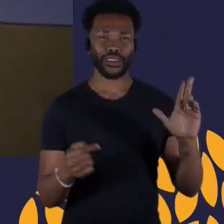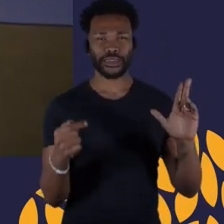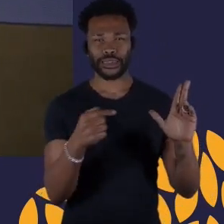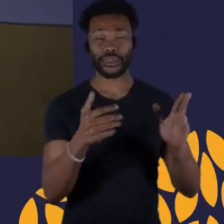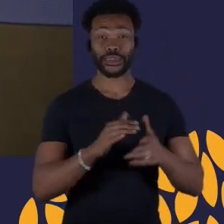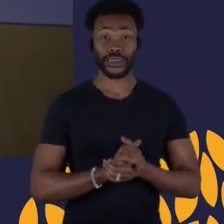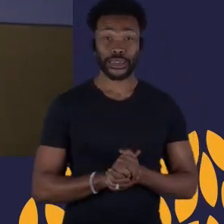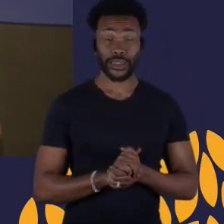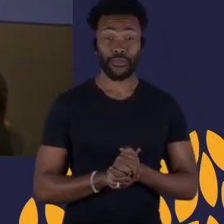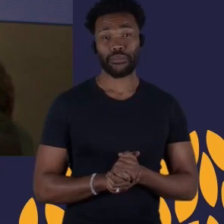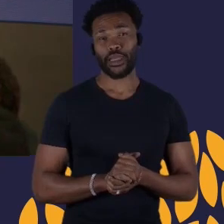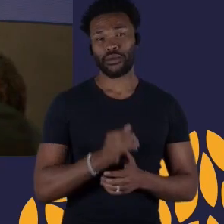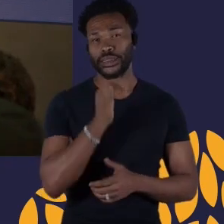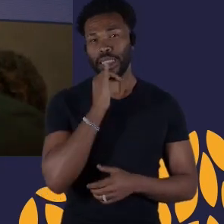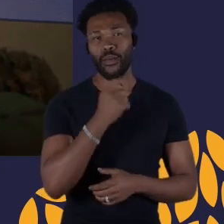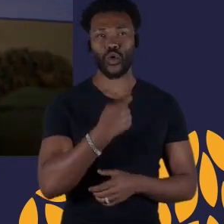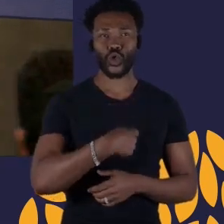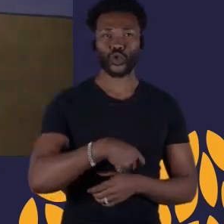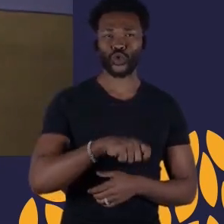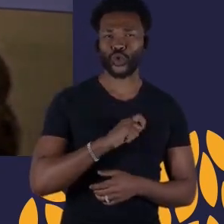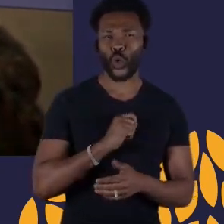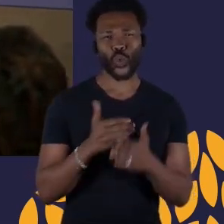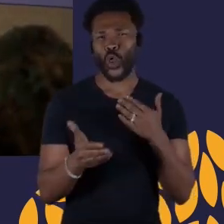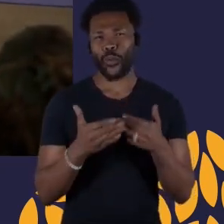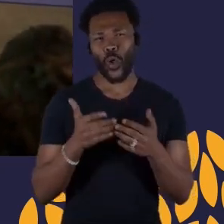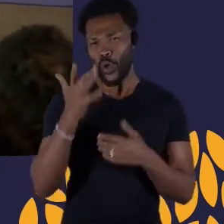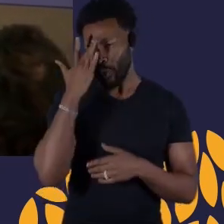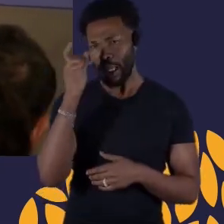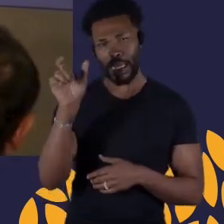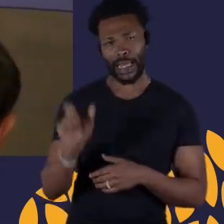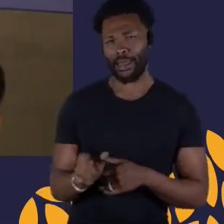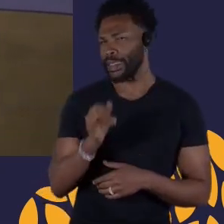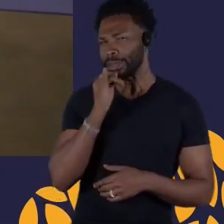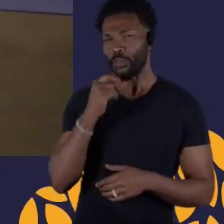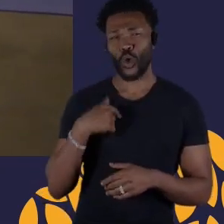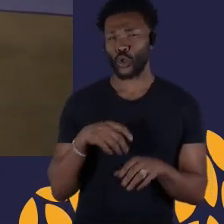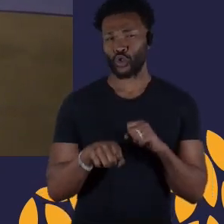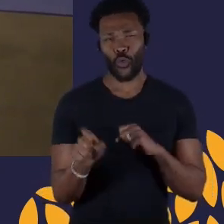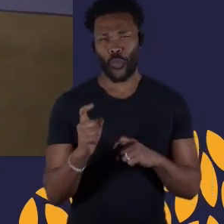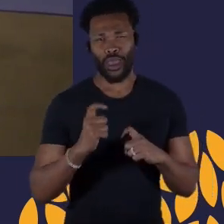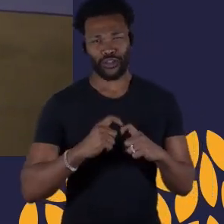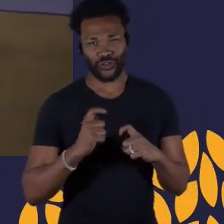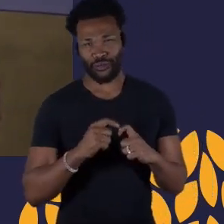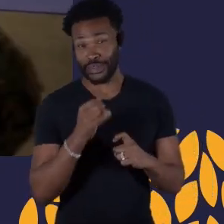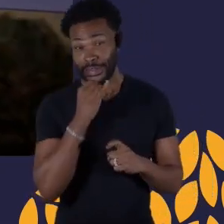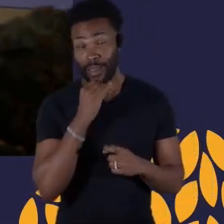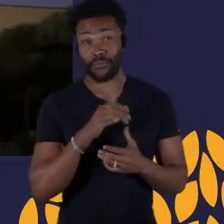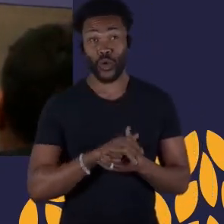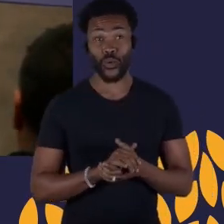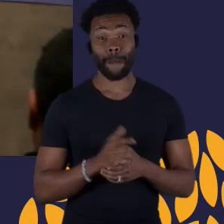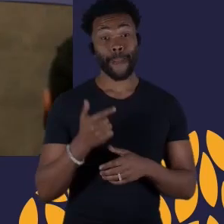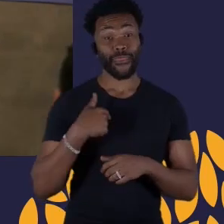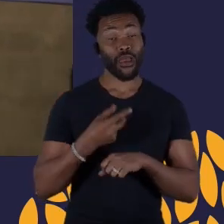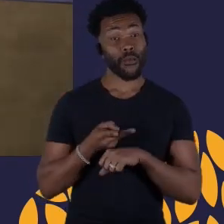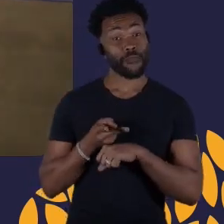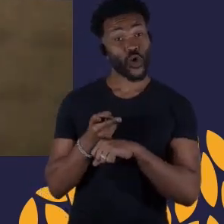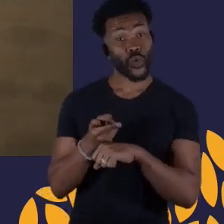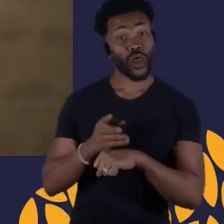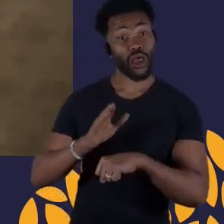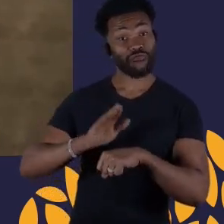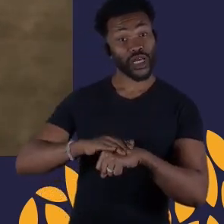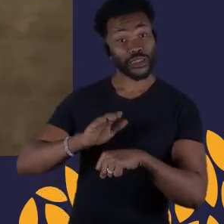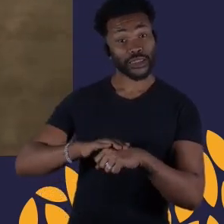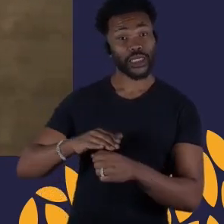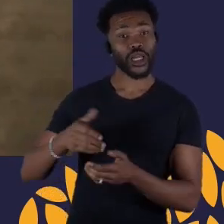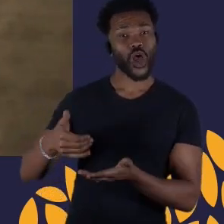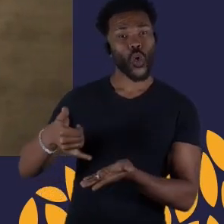Eu não importa o que, não sou médica, mas se eu vou procurar fazer um óleo,